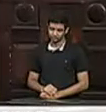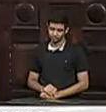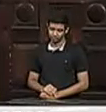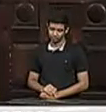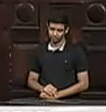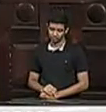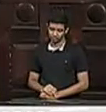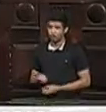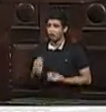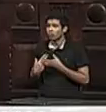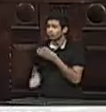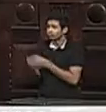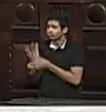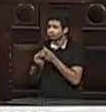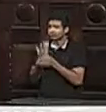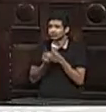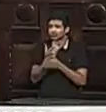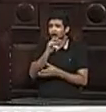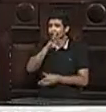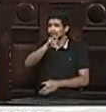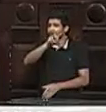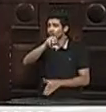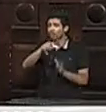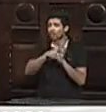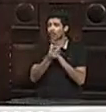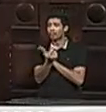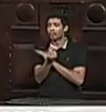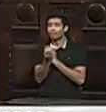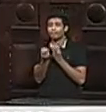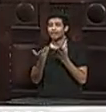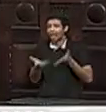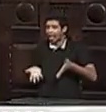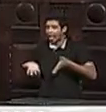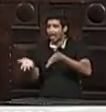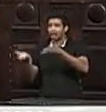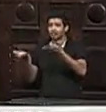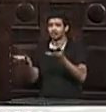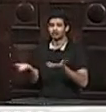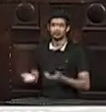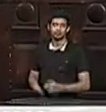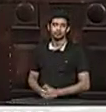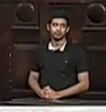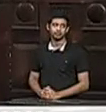criar um fundo para prestigiar